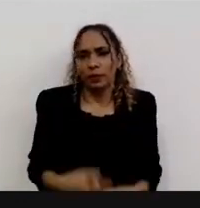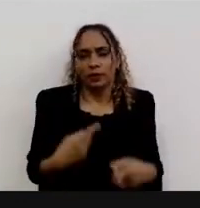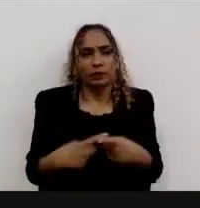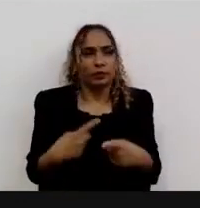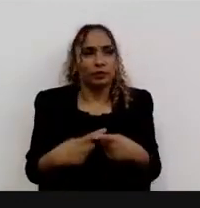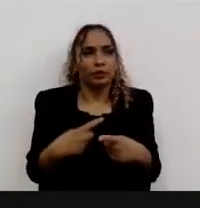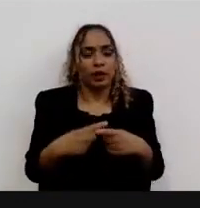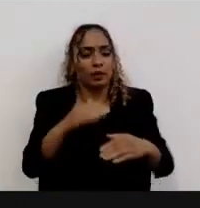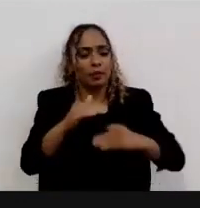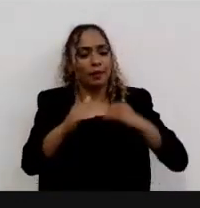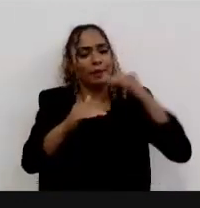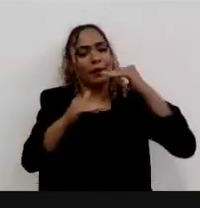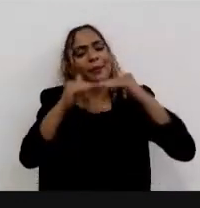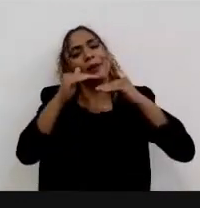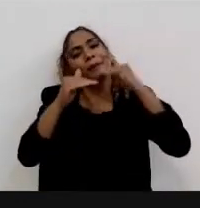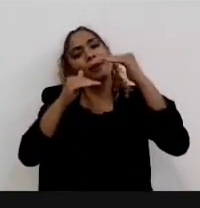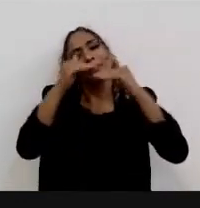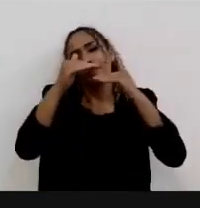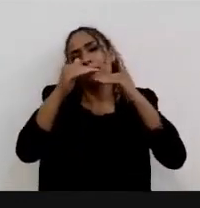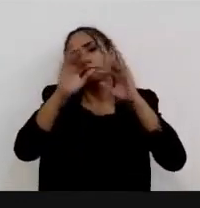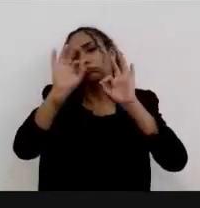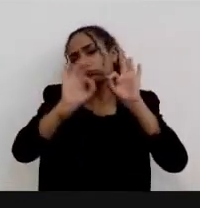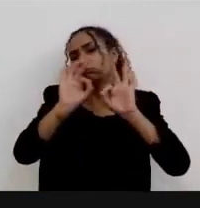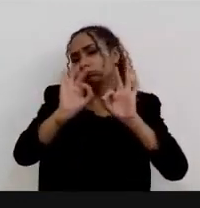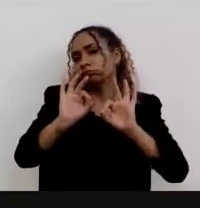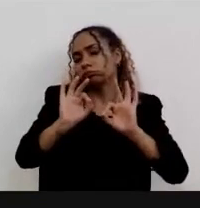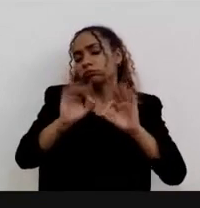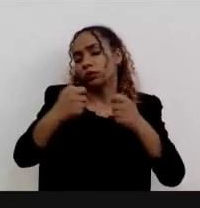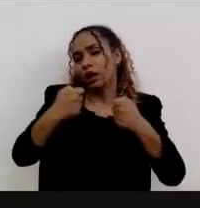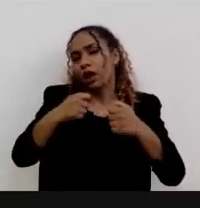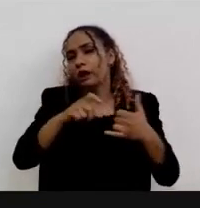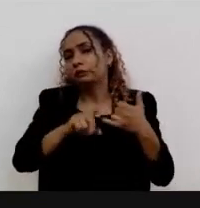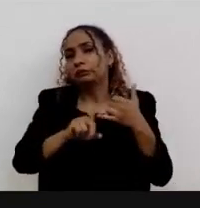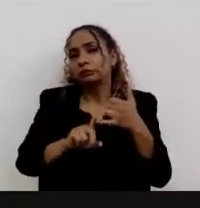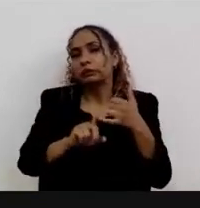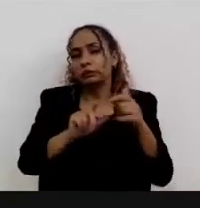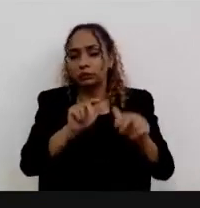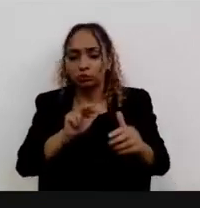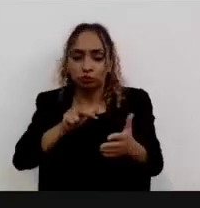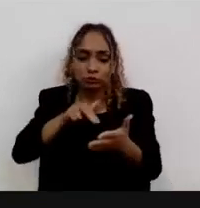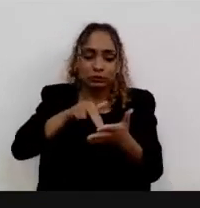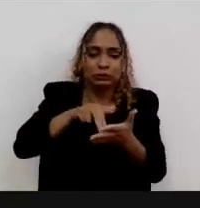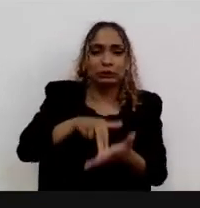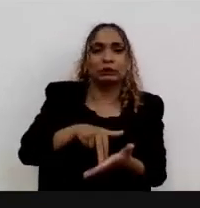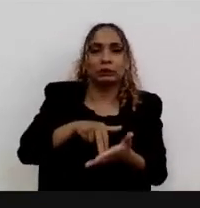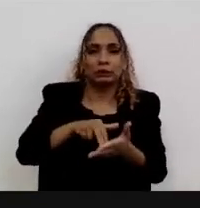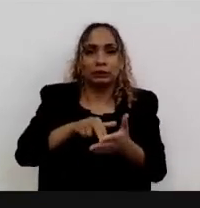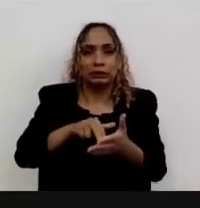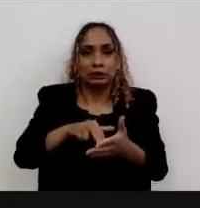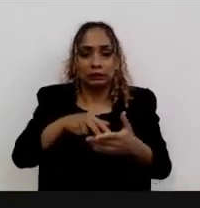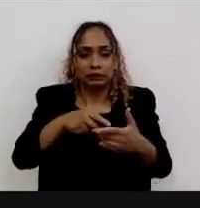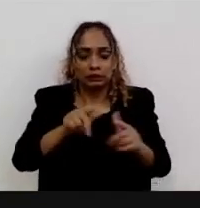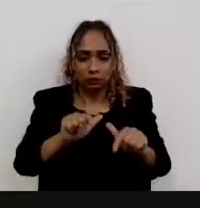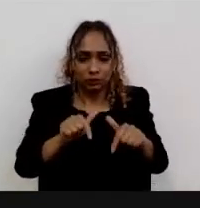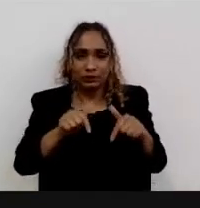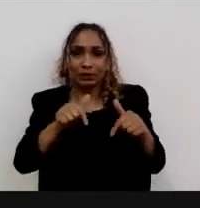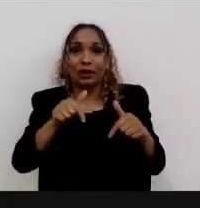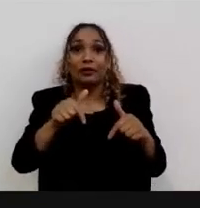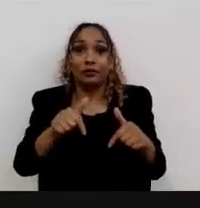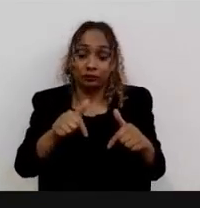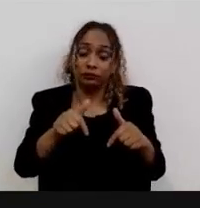Porque a evolução da organização depende do enfrentamento dos desafios da organização. E